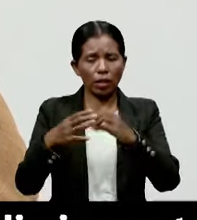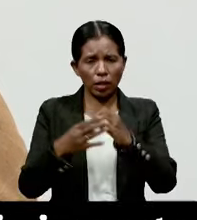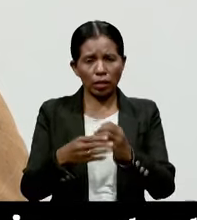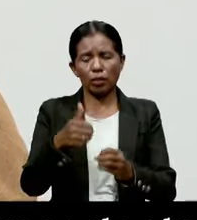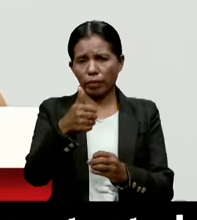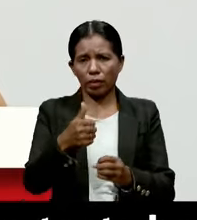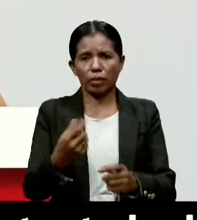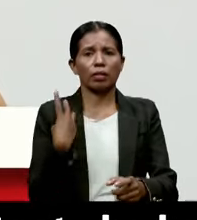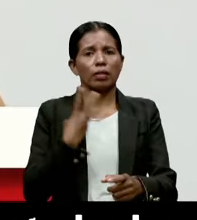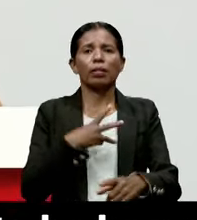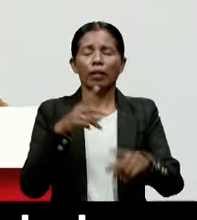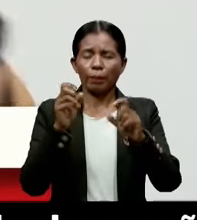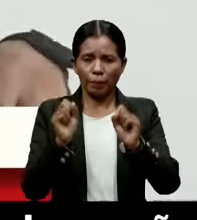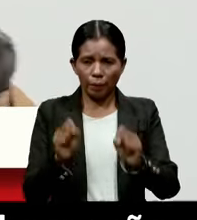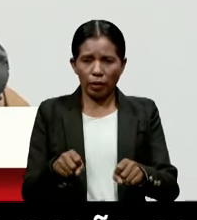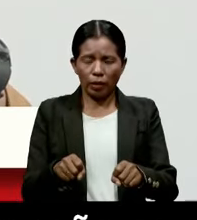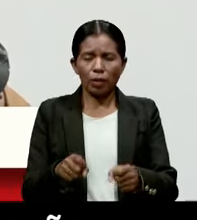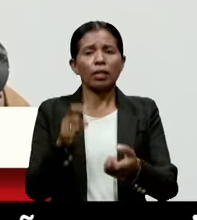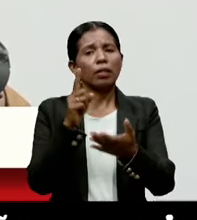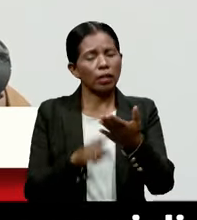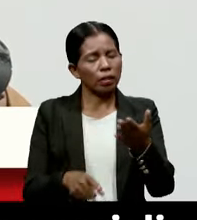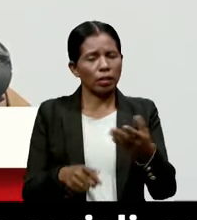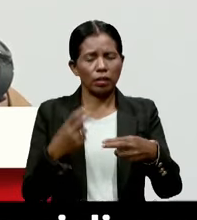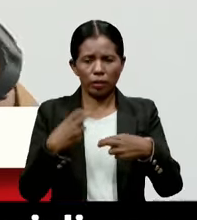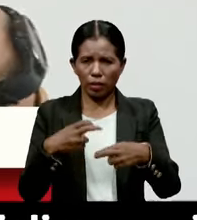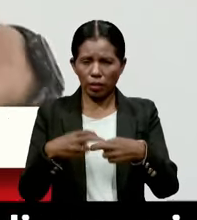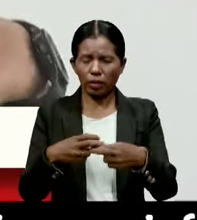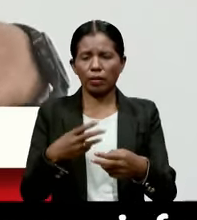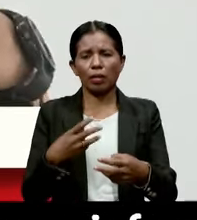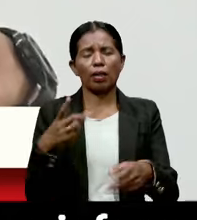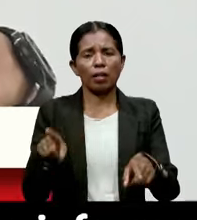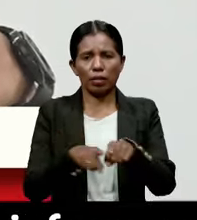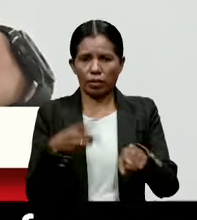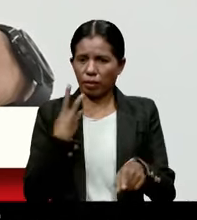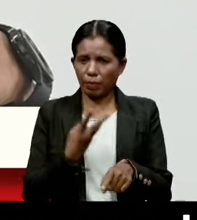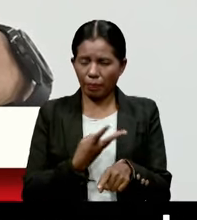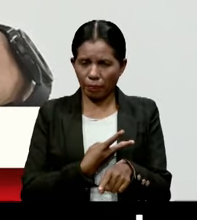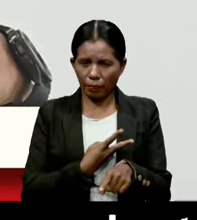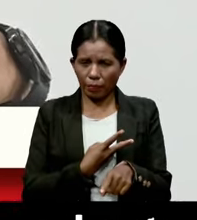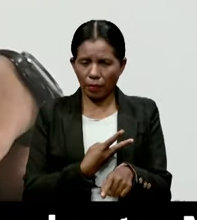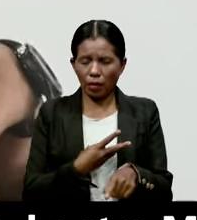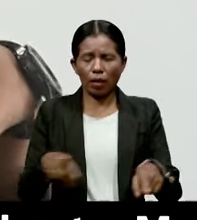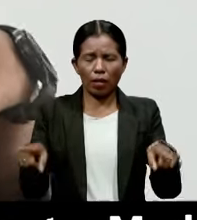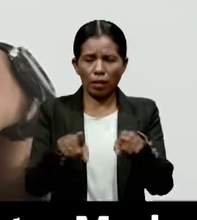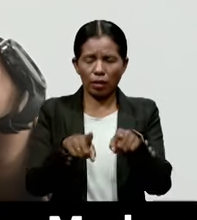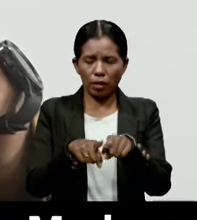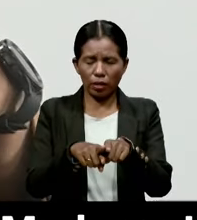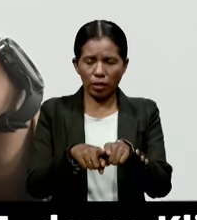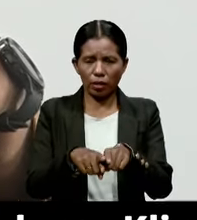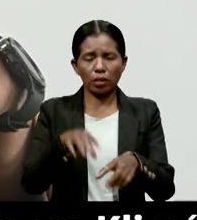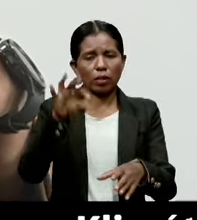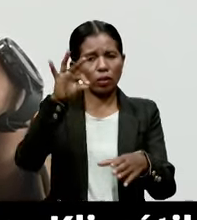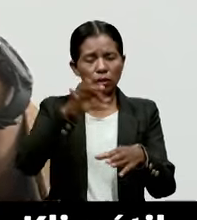para ita bela sair da dificuldade de ita. Ni hanya sa ita kono sai tos naing ke natar